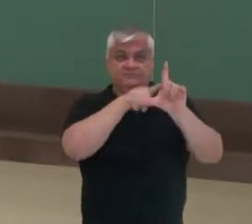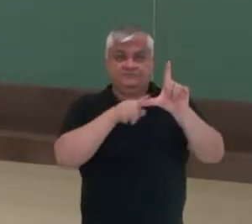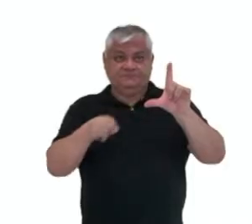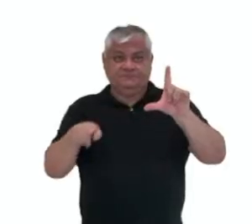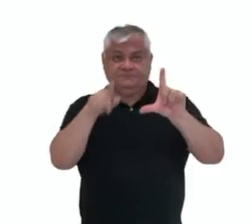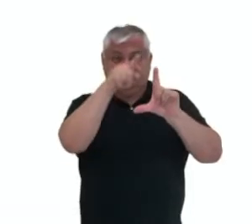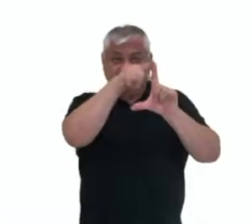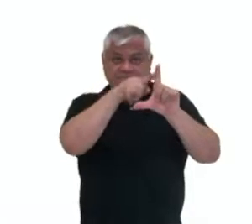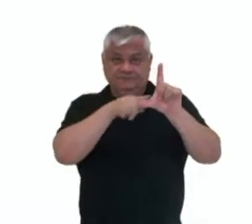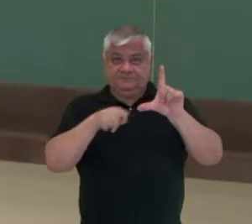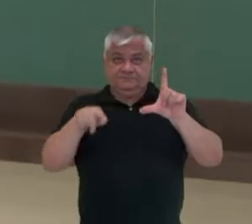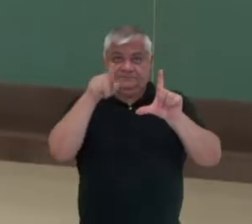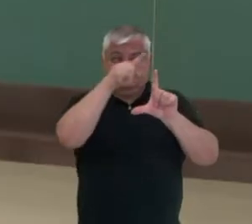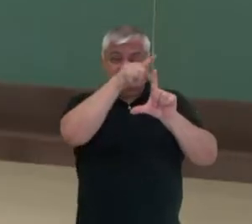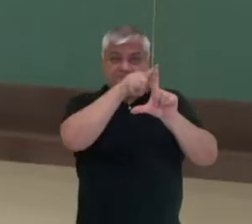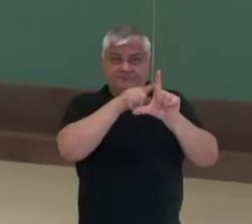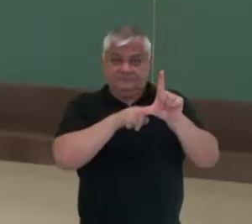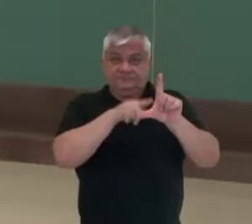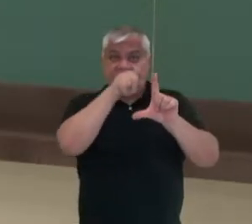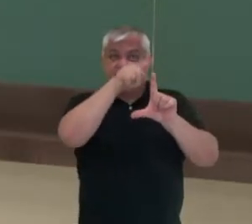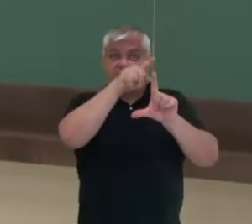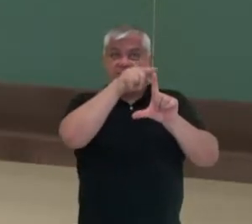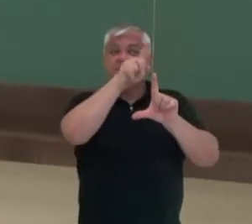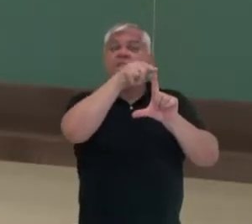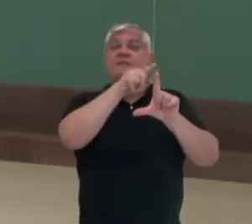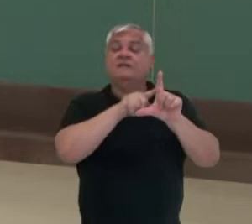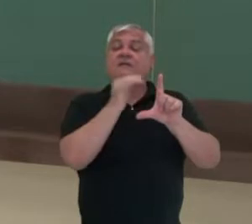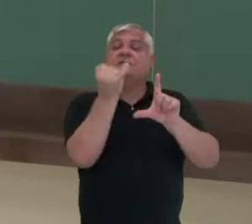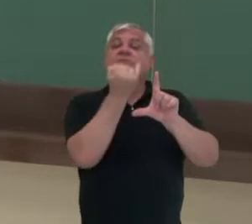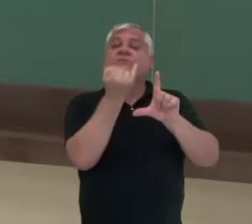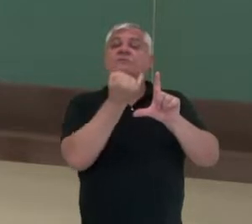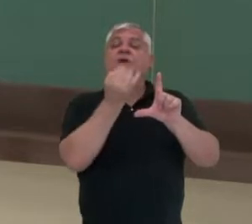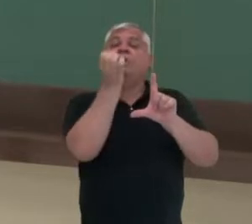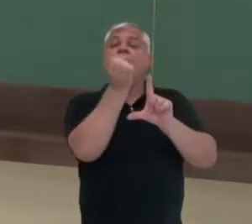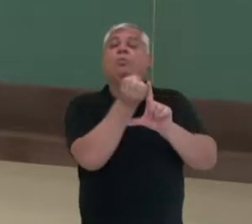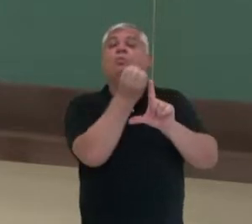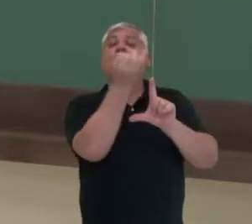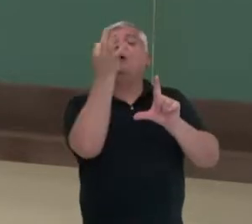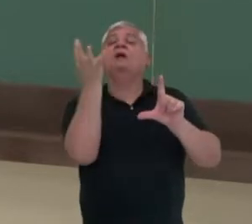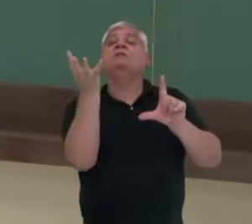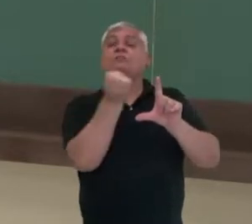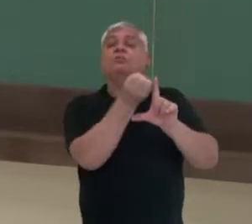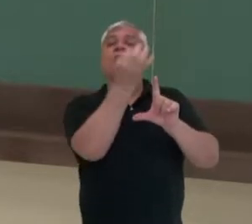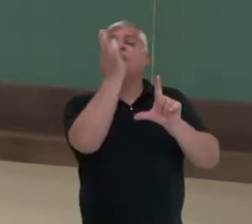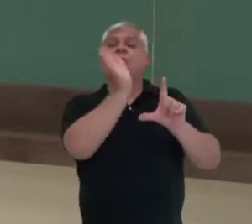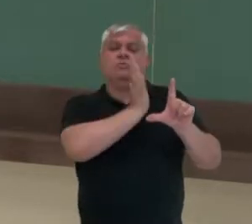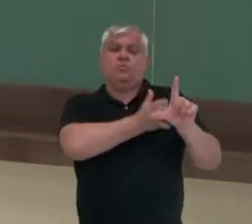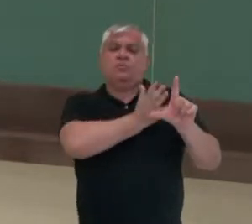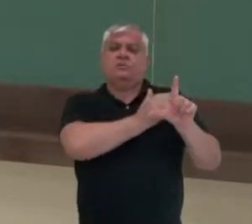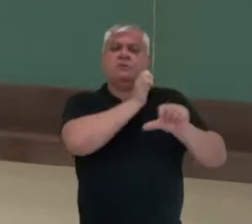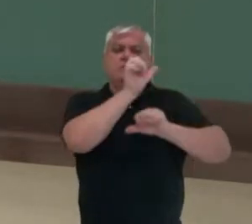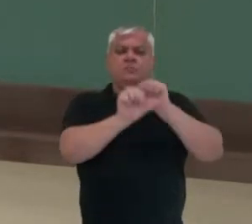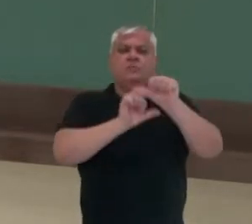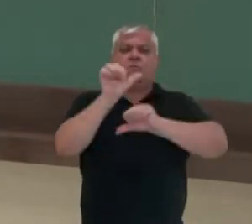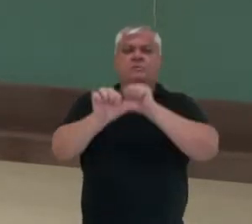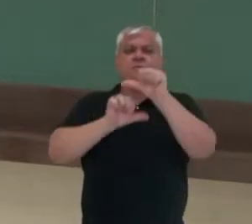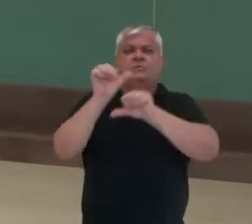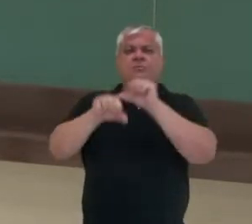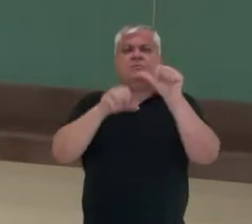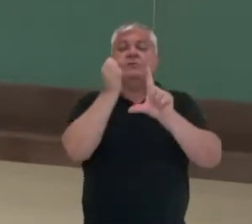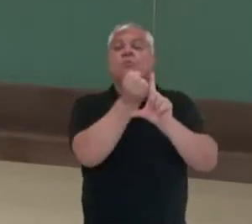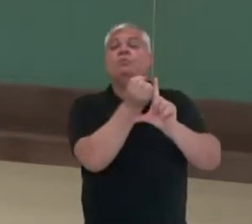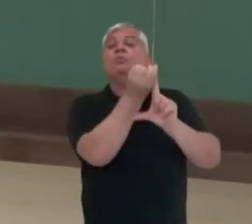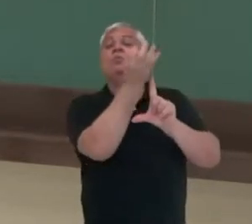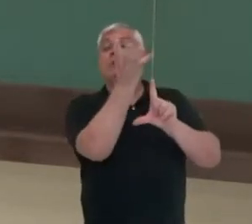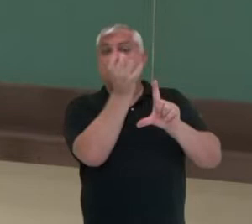esse eixo na vertical, tá? Ele indica o quê? A quantidade de transplantes. Tá até escrito aqui do ladinho, então ele vai indicar